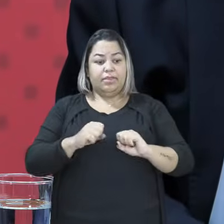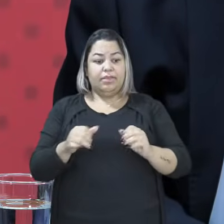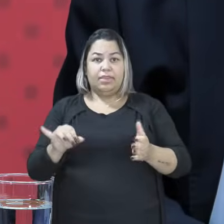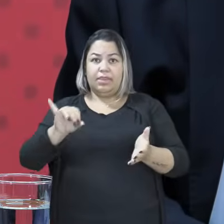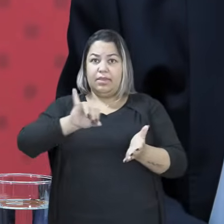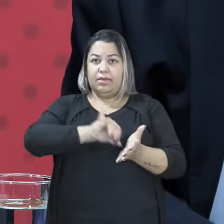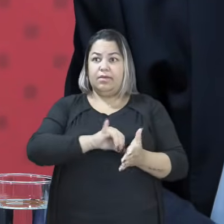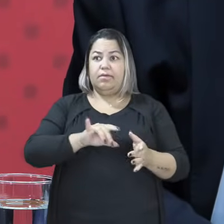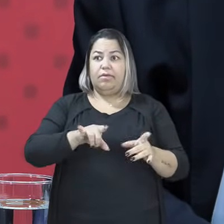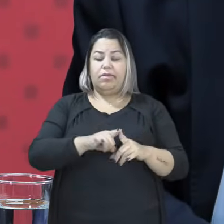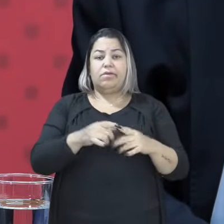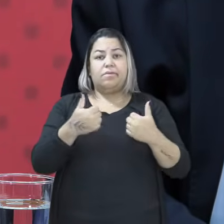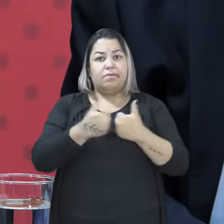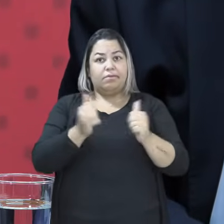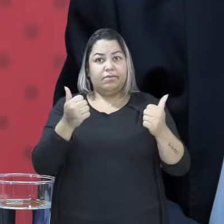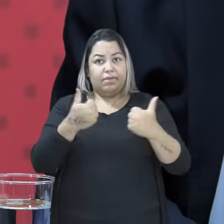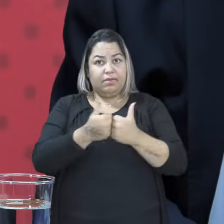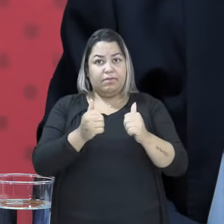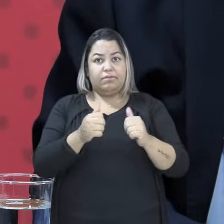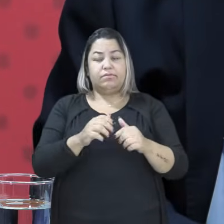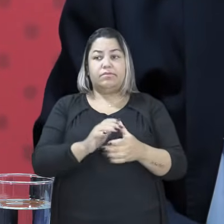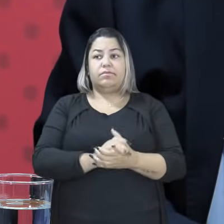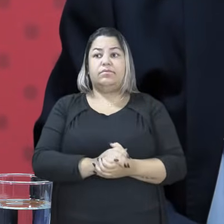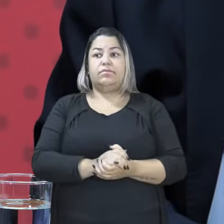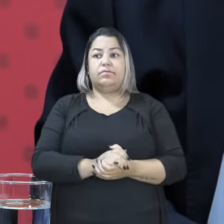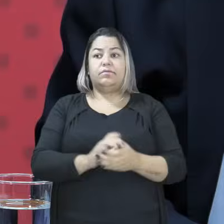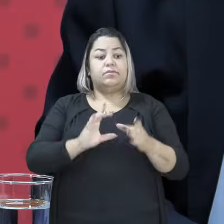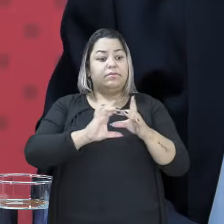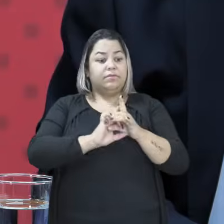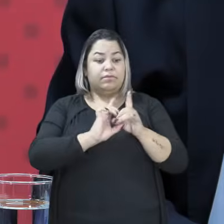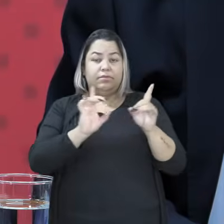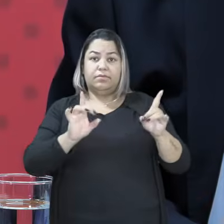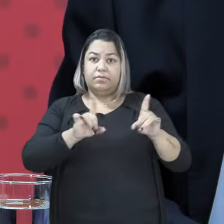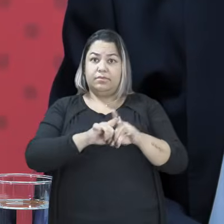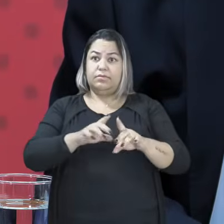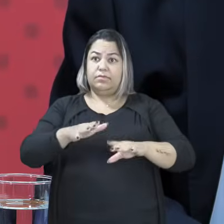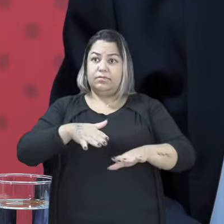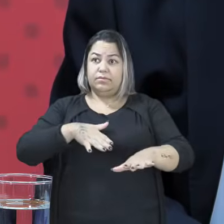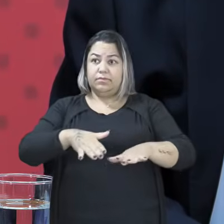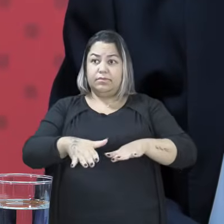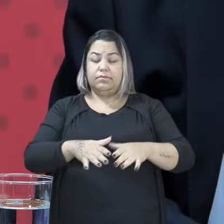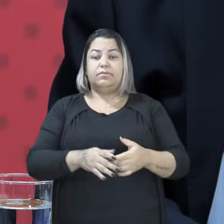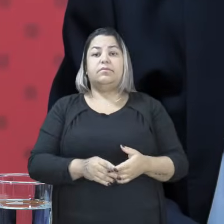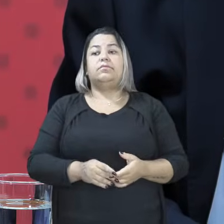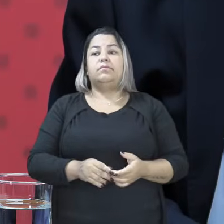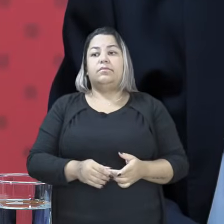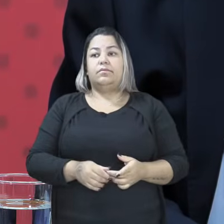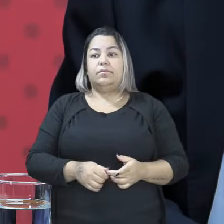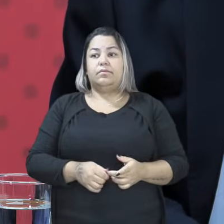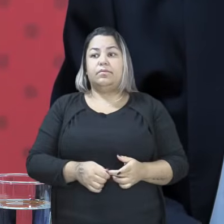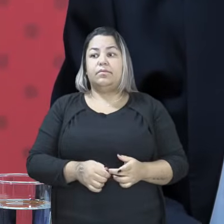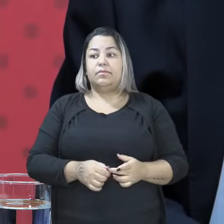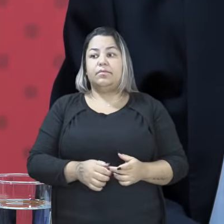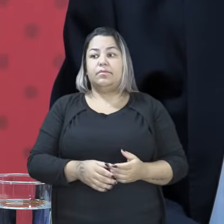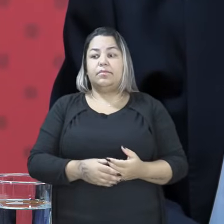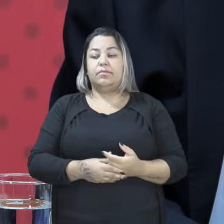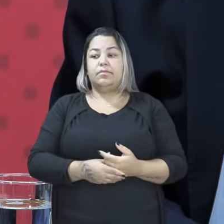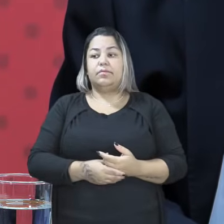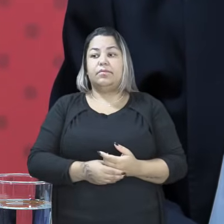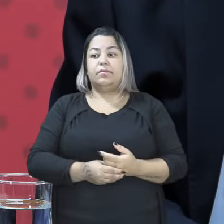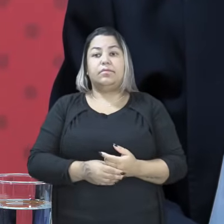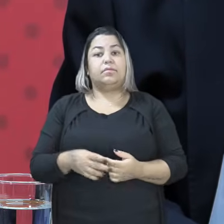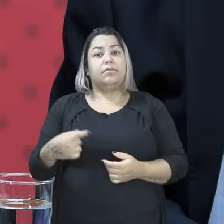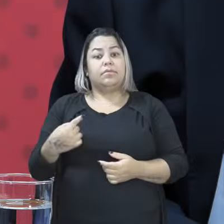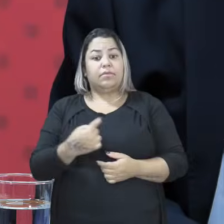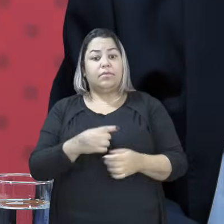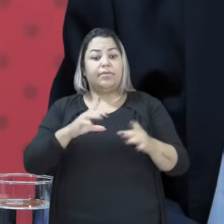questão do transporte público, que é a questão da democratização da mobilidade urbana, nós temos que democratizar